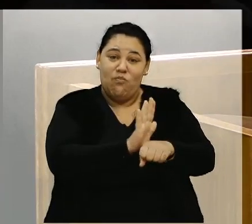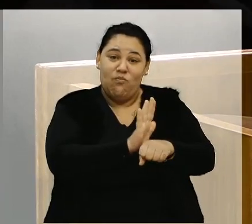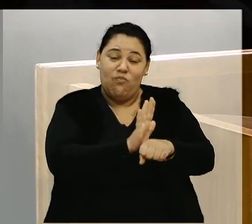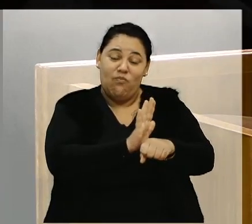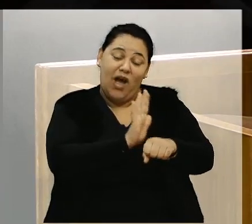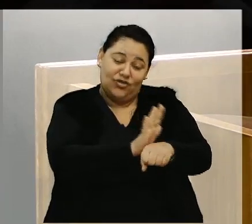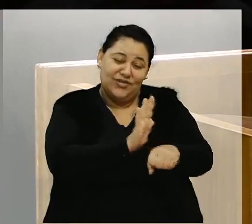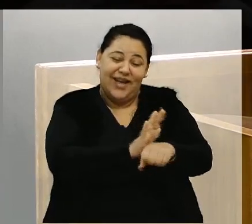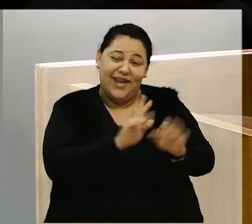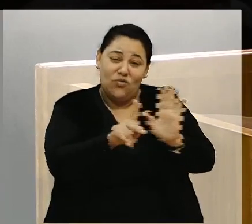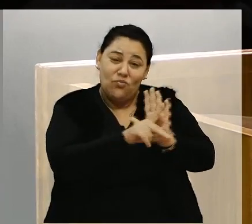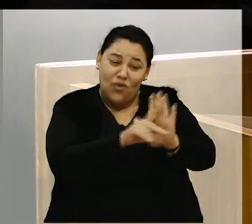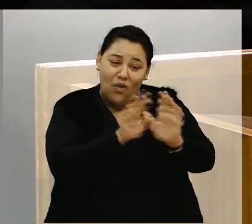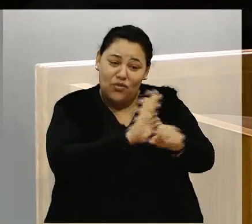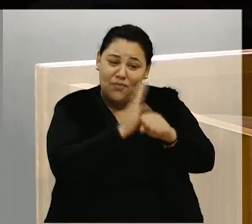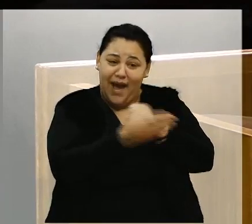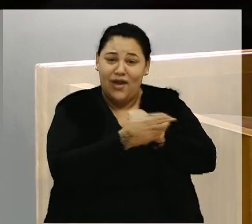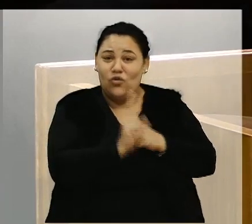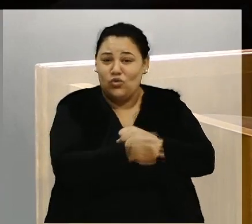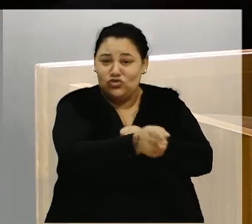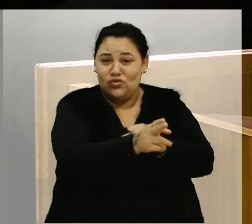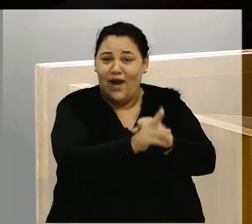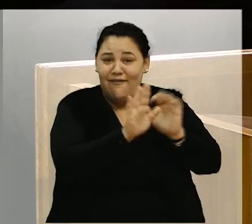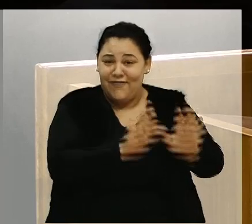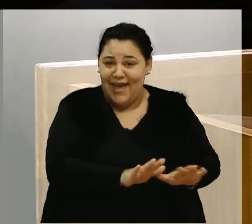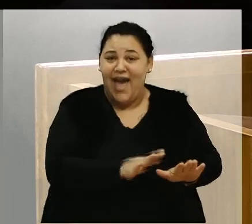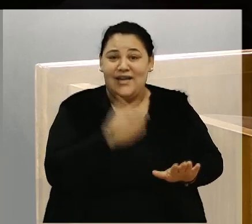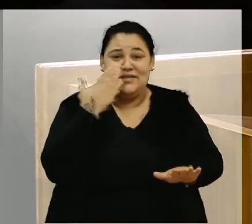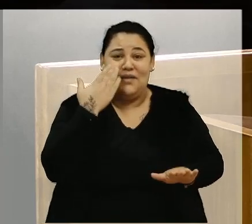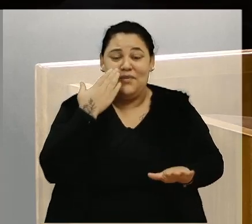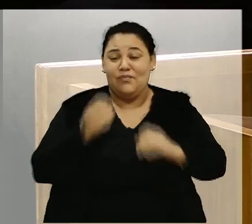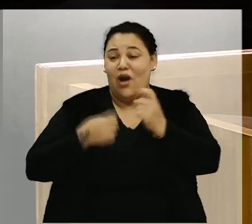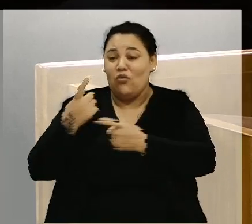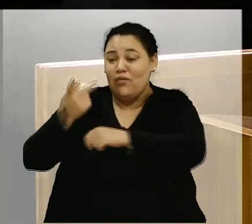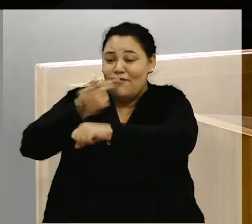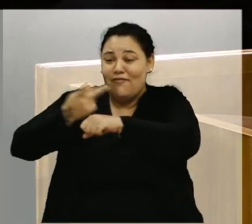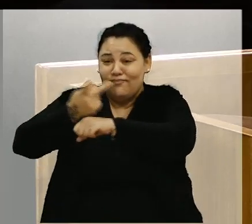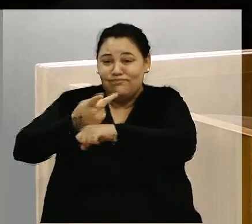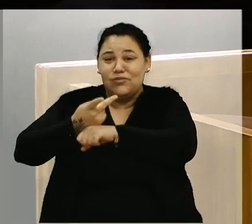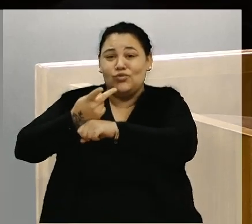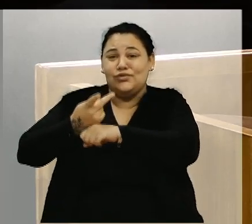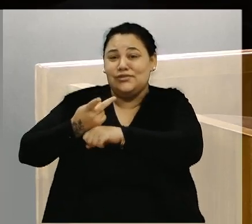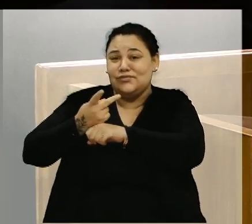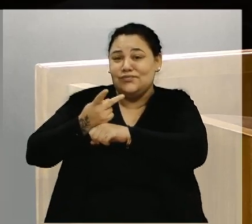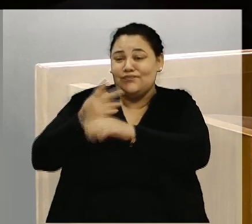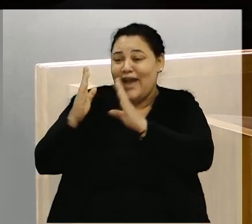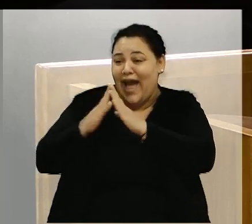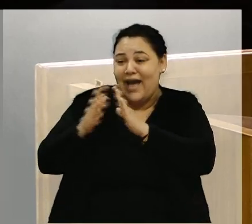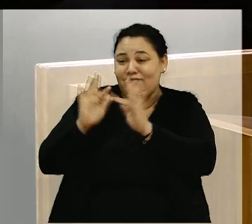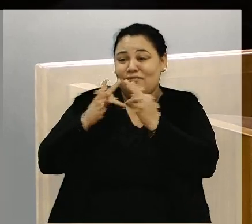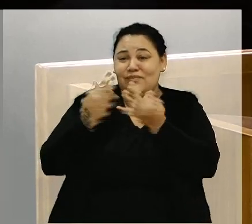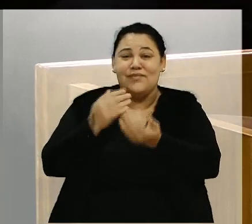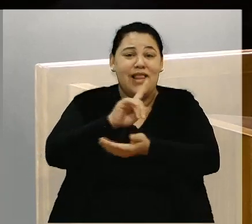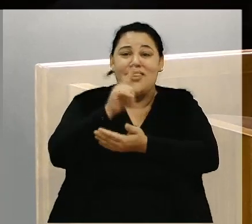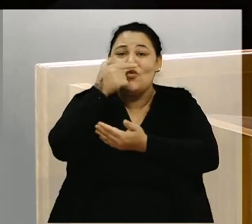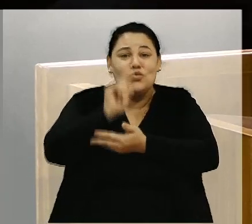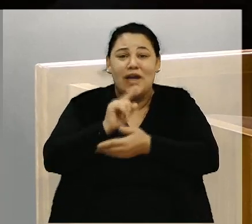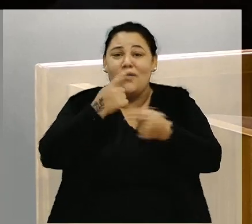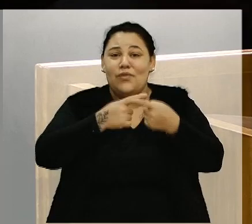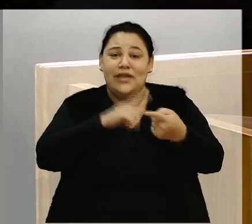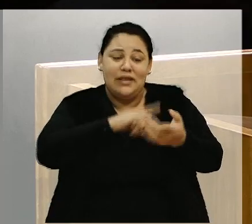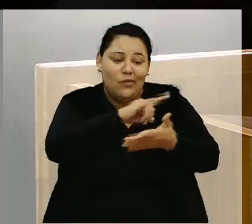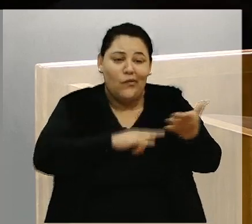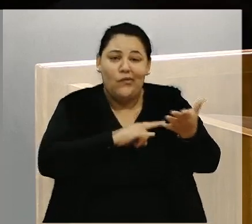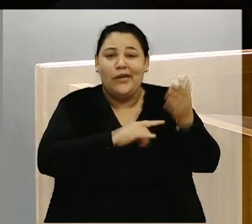que é muito fácil. Muitas famílias tentam buscar alguma casa e não conseguem por essa situação burocrática de escritura e tudo